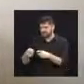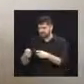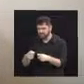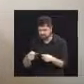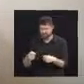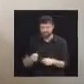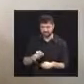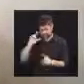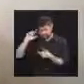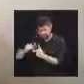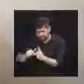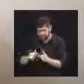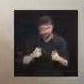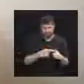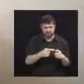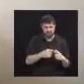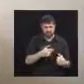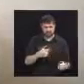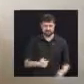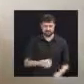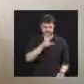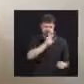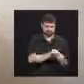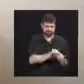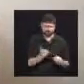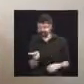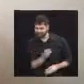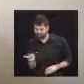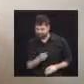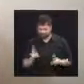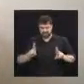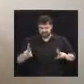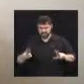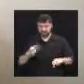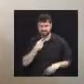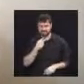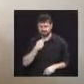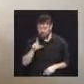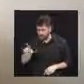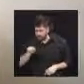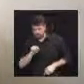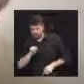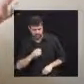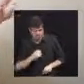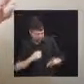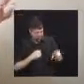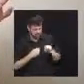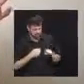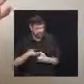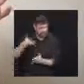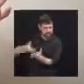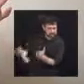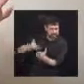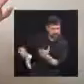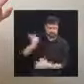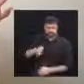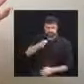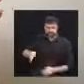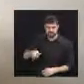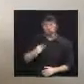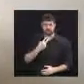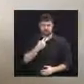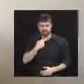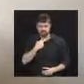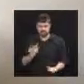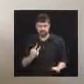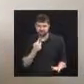e você não pode, você não deve eu vou usar uma ou vou excluir a outra. Não. Você